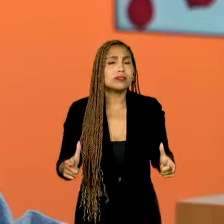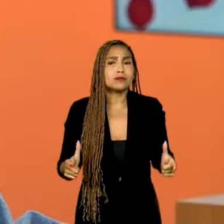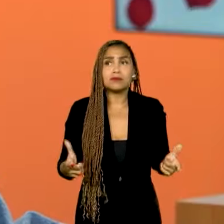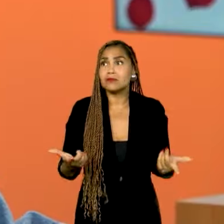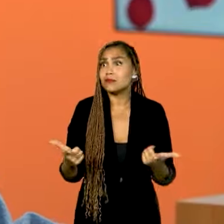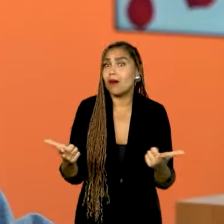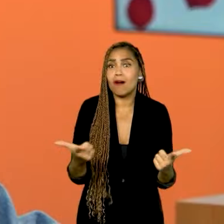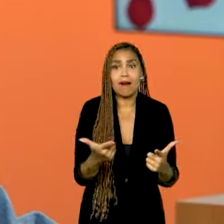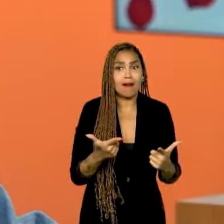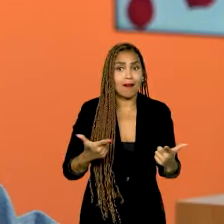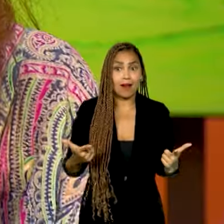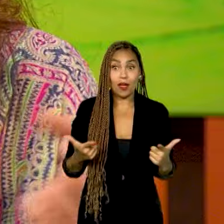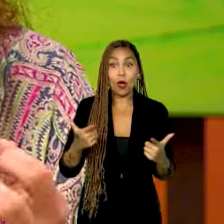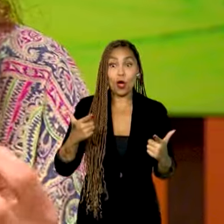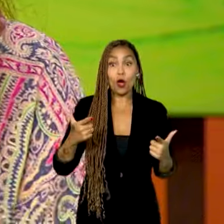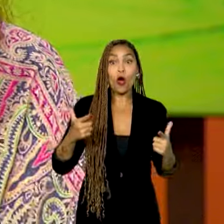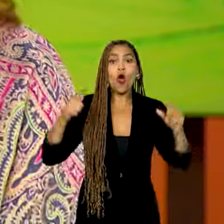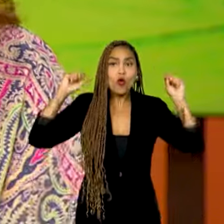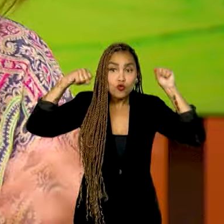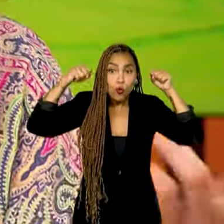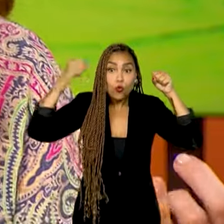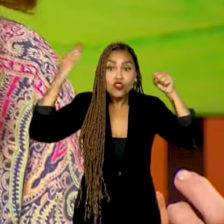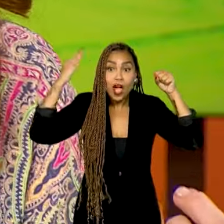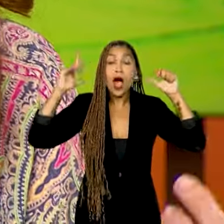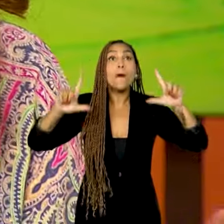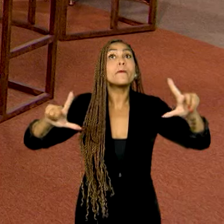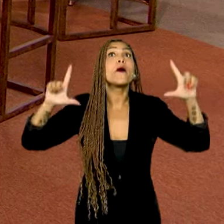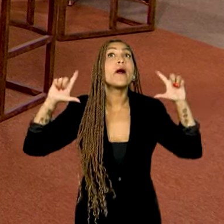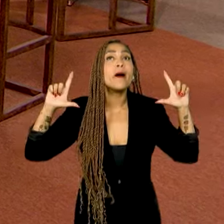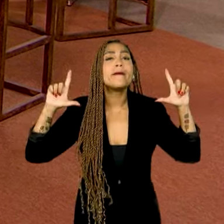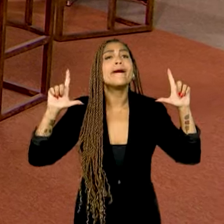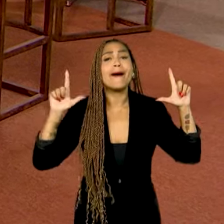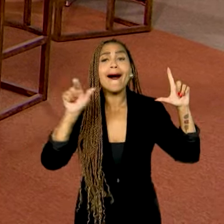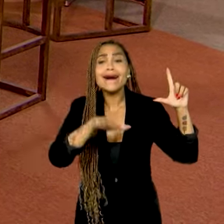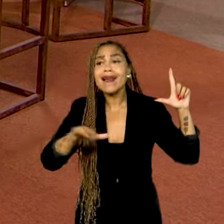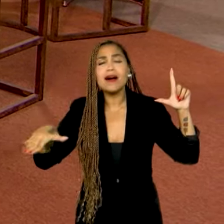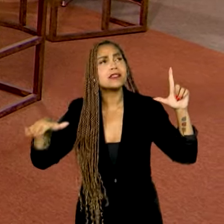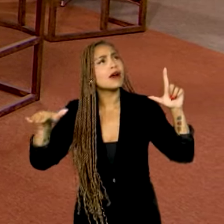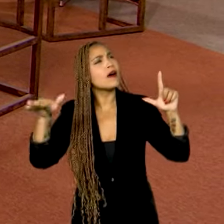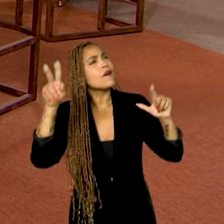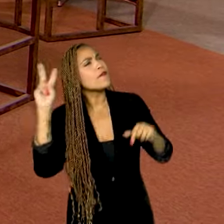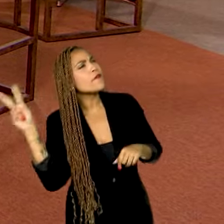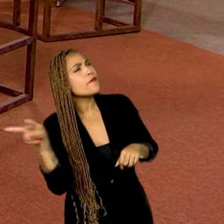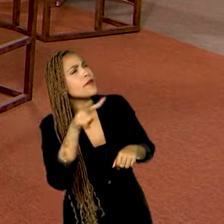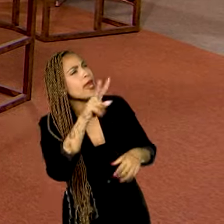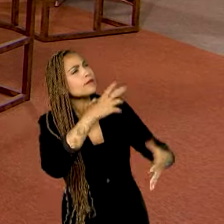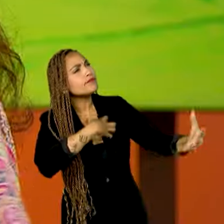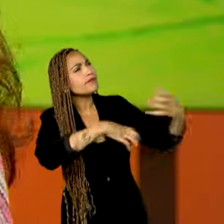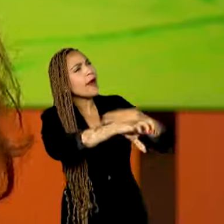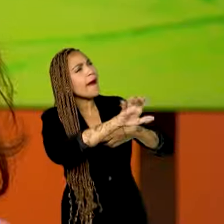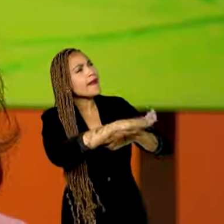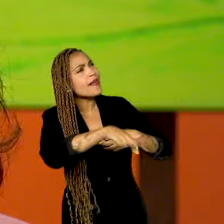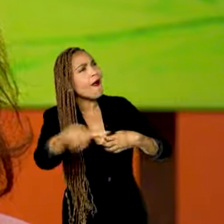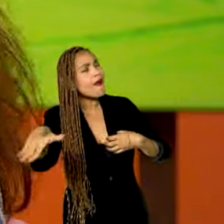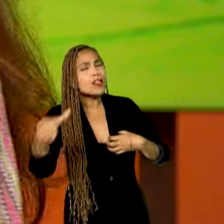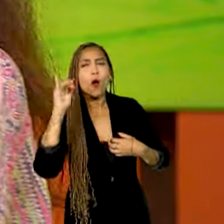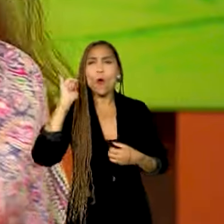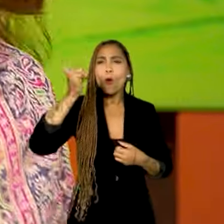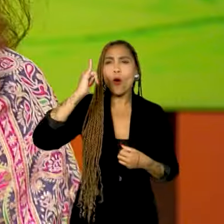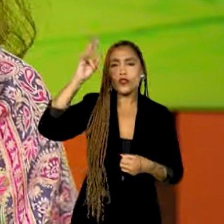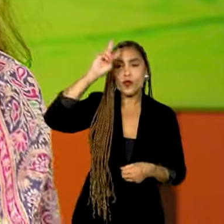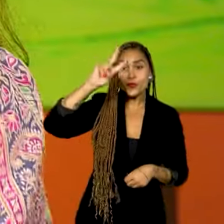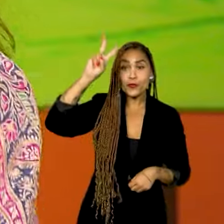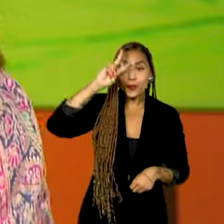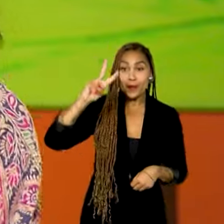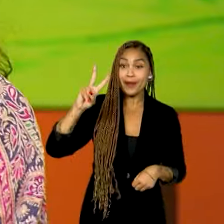era programa, né? Xuxa era um programa, cadê... Criança gosta de se ver, né? É lógico. Isso, se ver história, ou contar a história